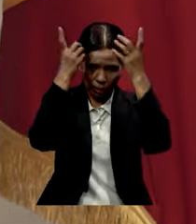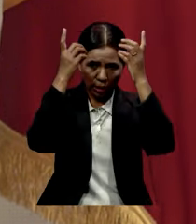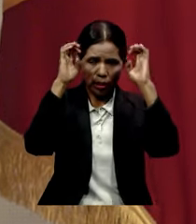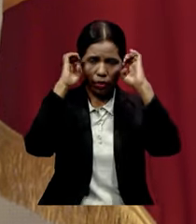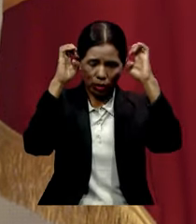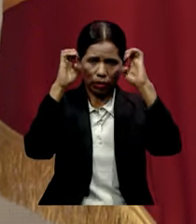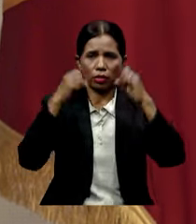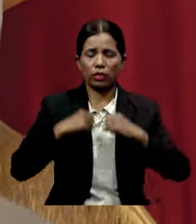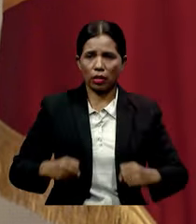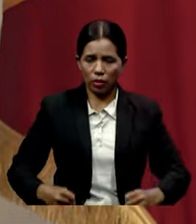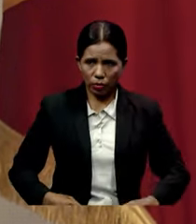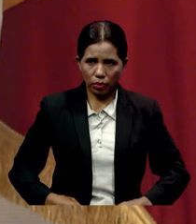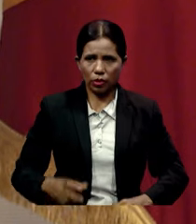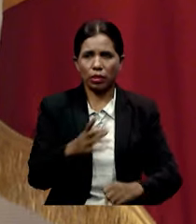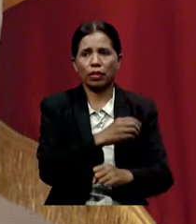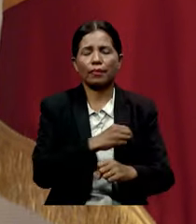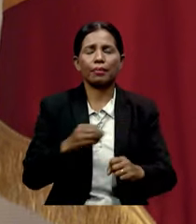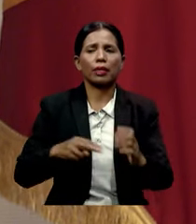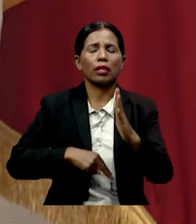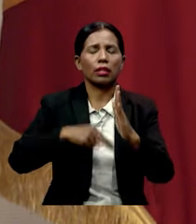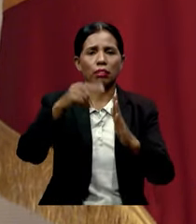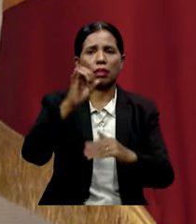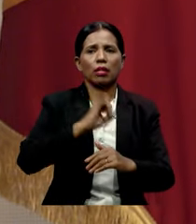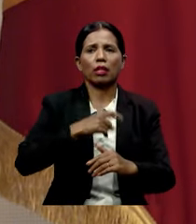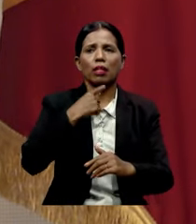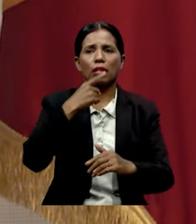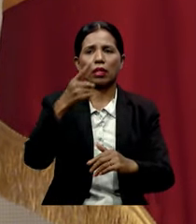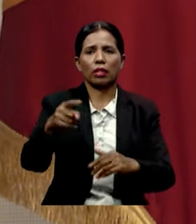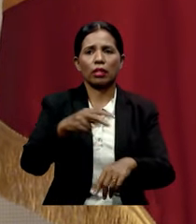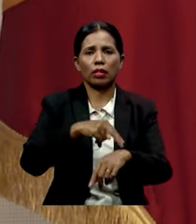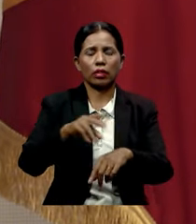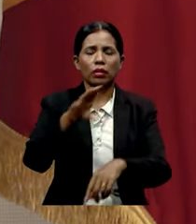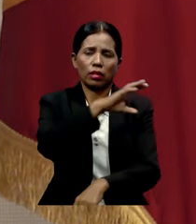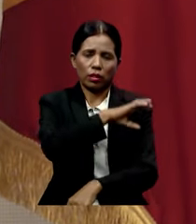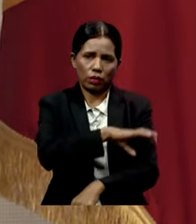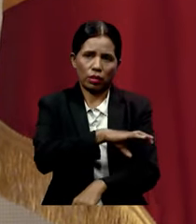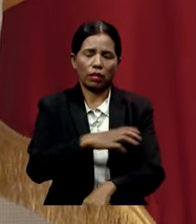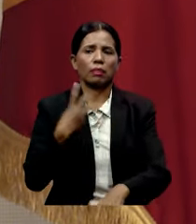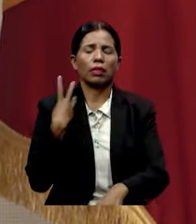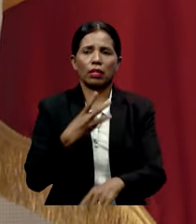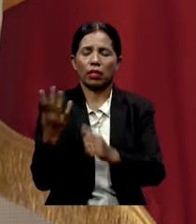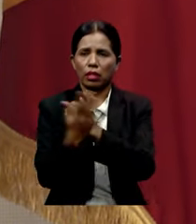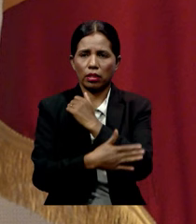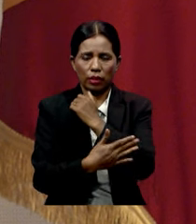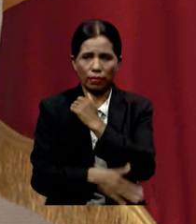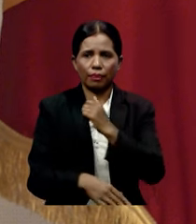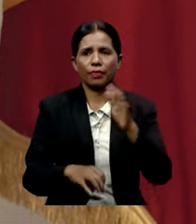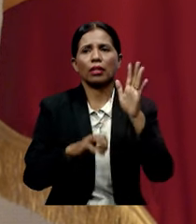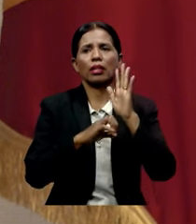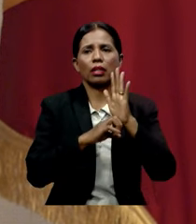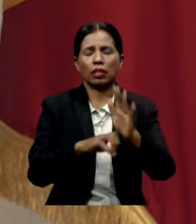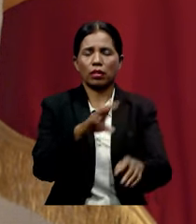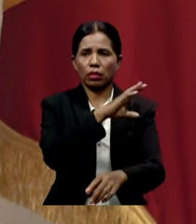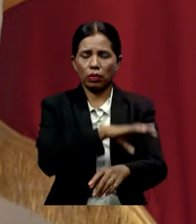saúde, agricultura, banido na terra o bolo national security. A nessa defesa, nessa